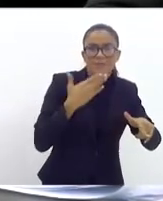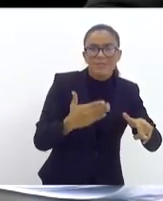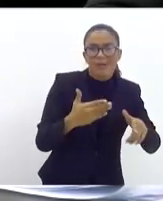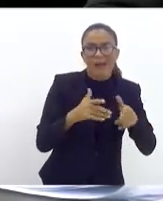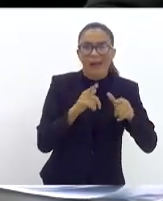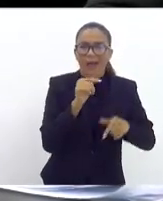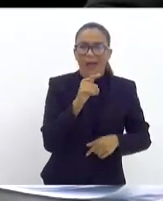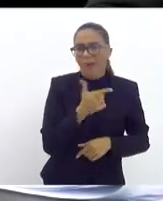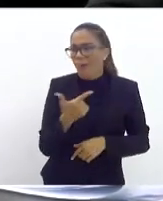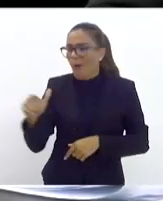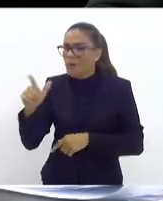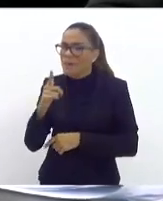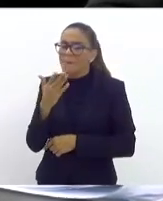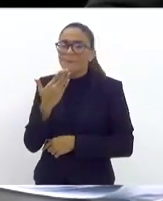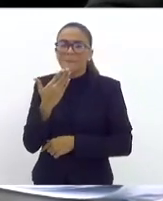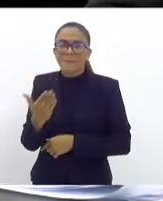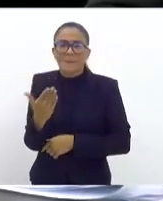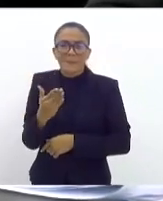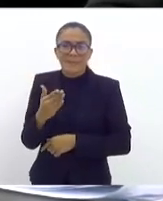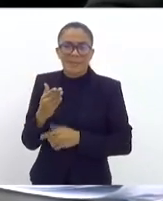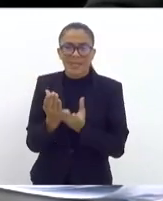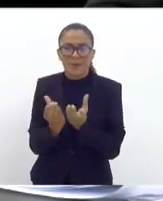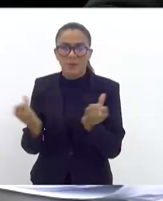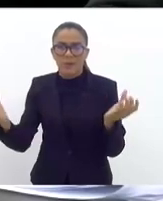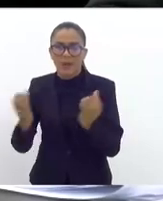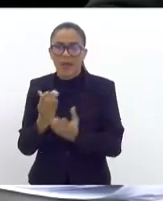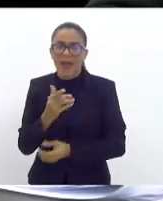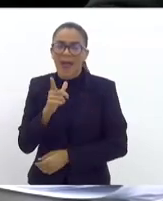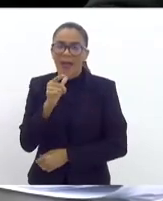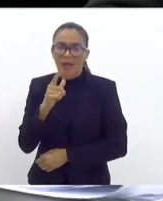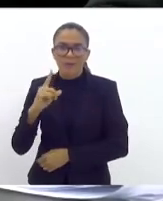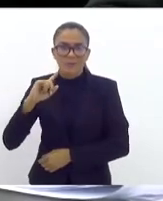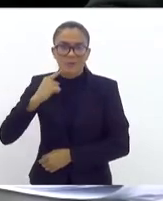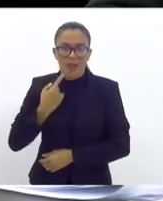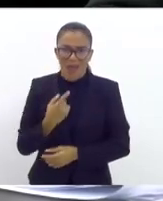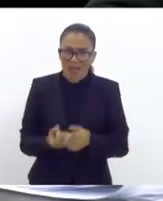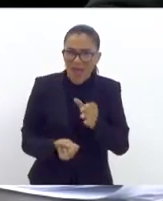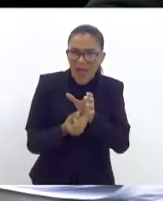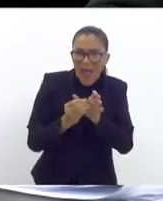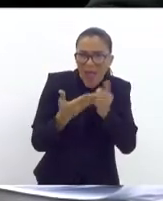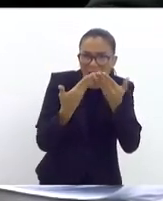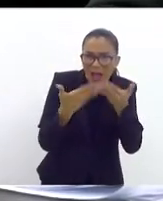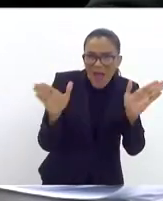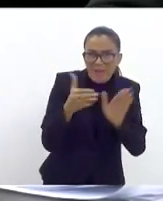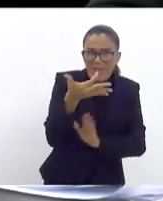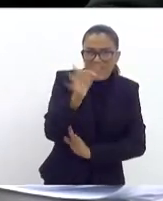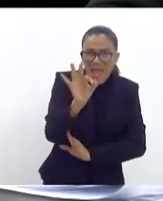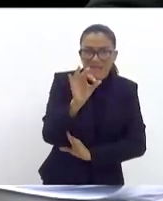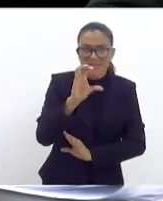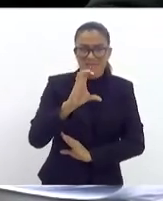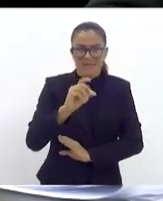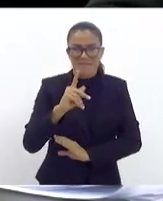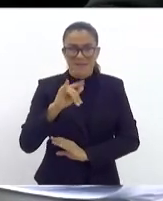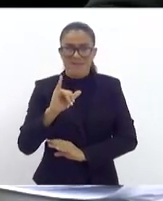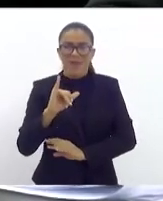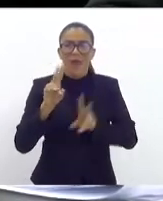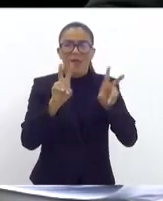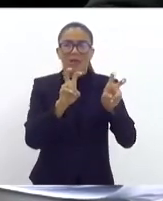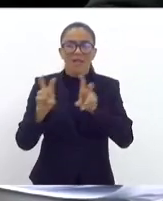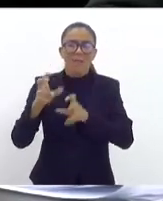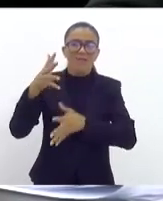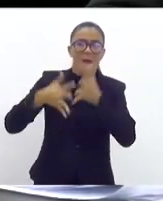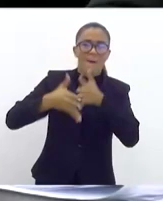né tô dando aqui um exemplo simples é não tem porque eu abri 10 CPI de temas que vão se conflitar então assim